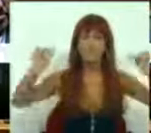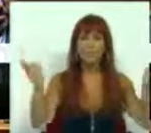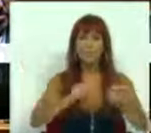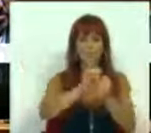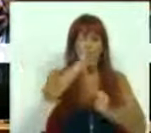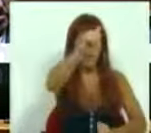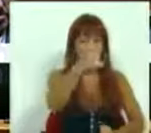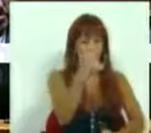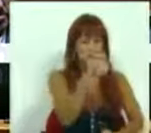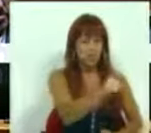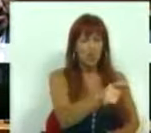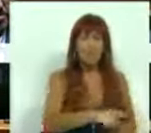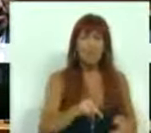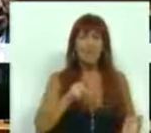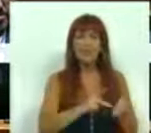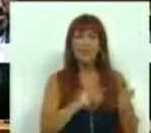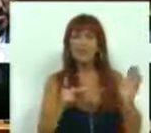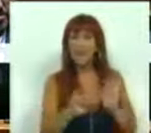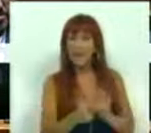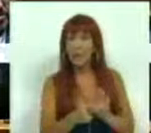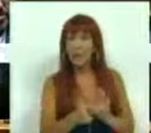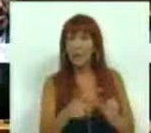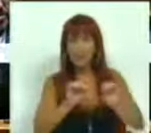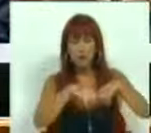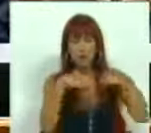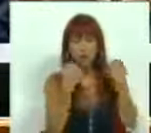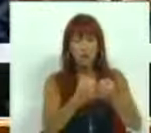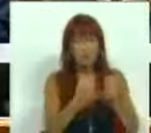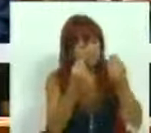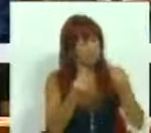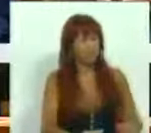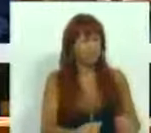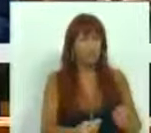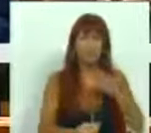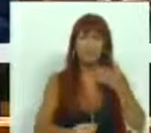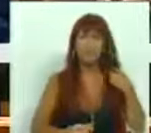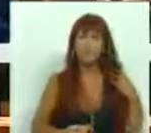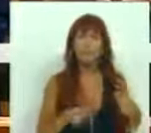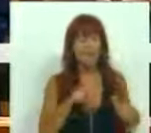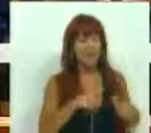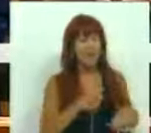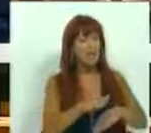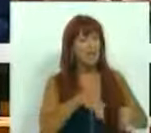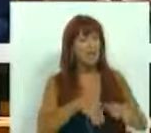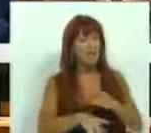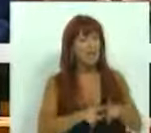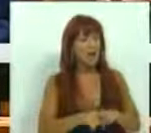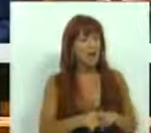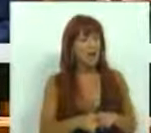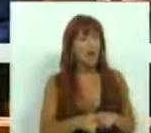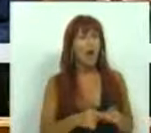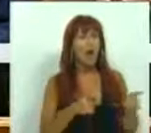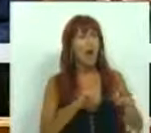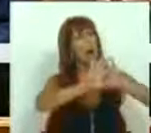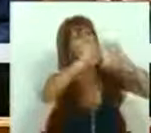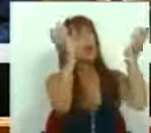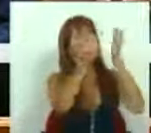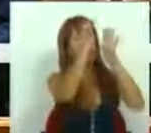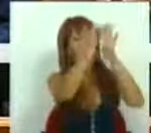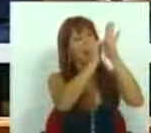o diploma do Bloco, tecnicamente e socialmente, é injusto. Nele se procede a proclamações